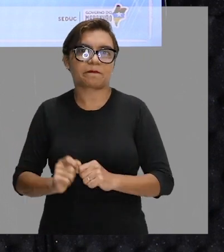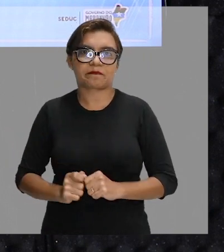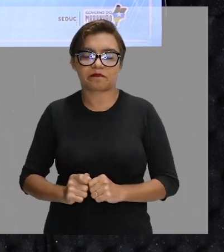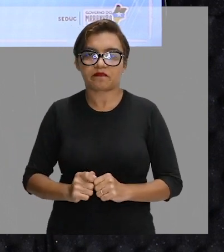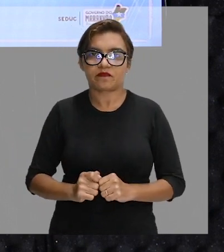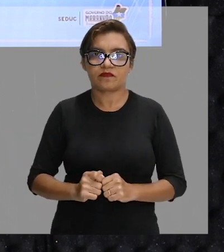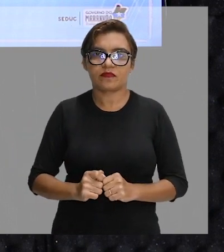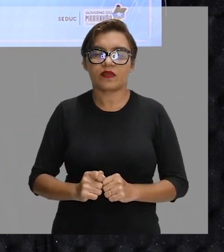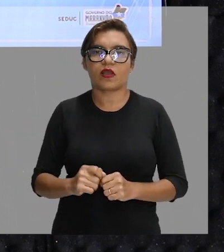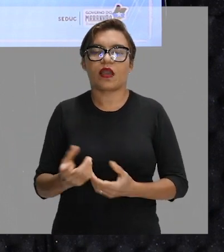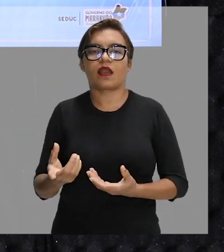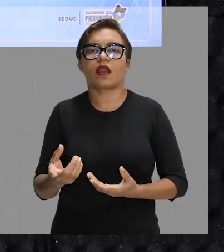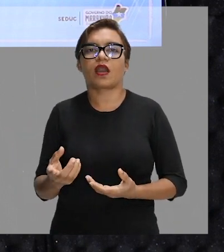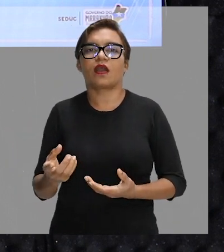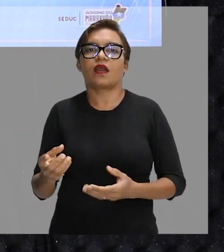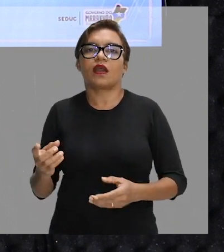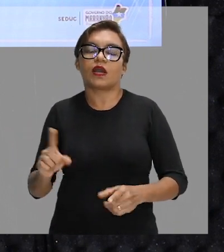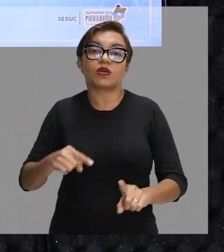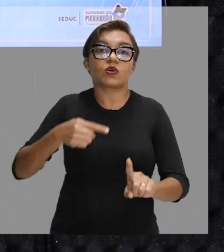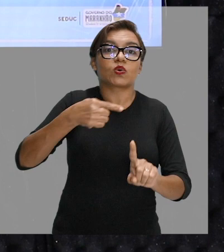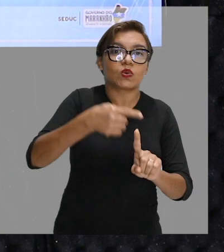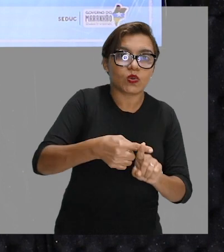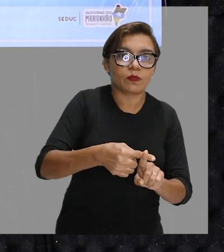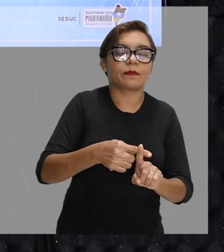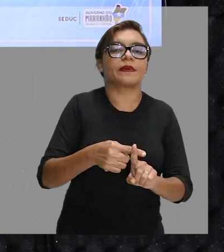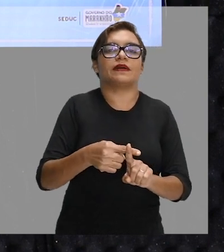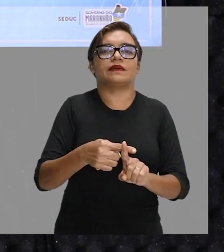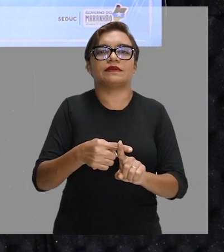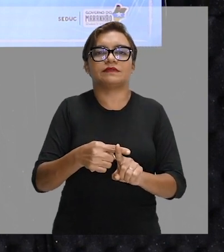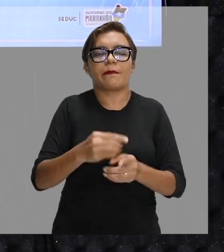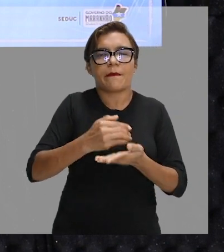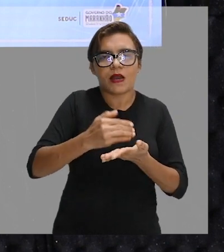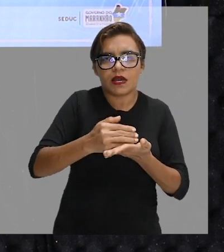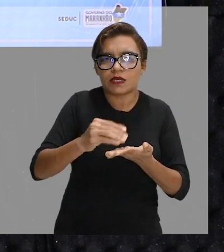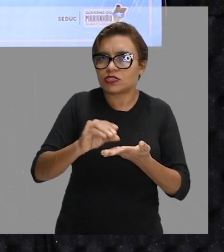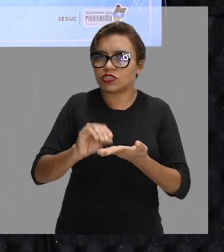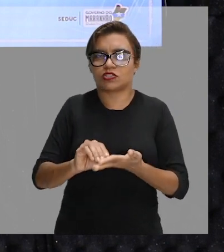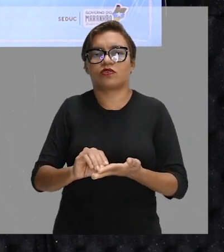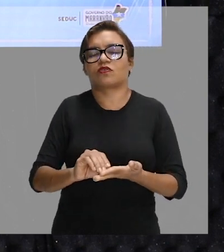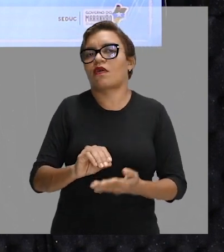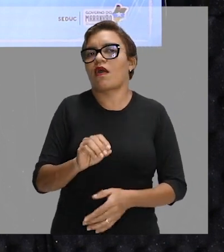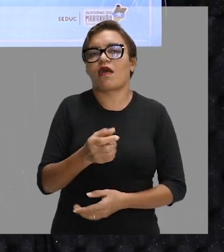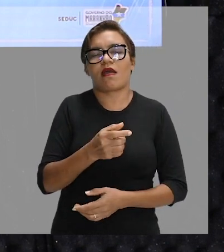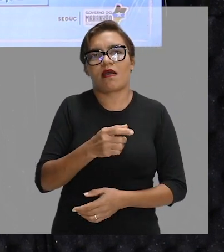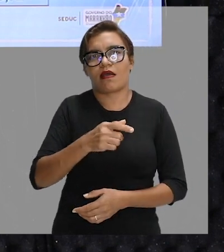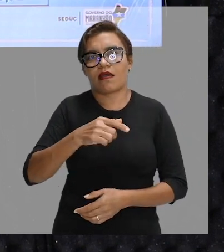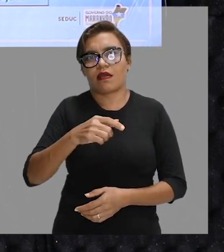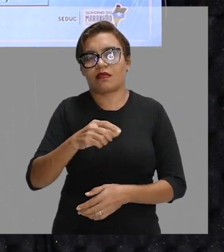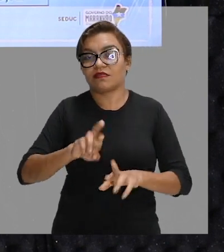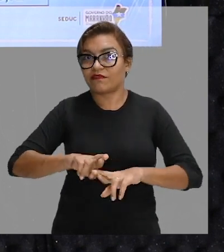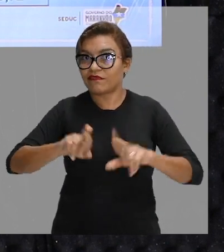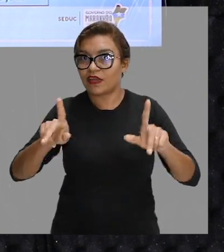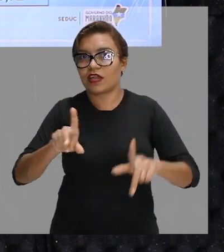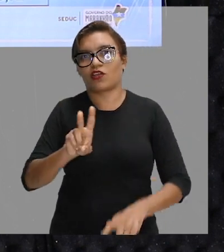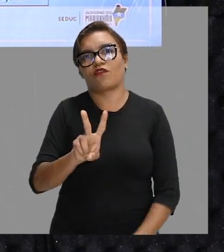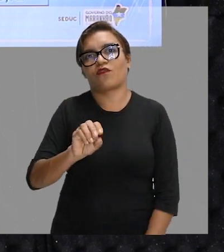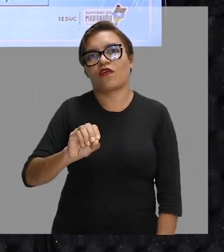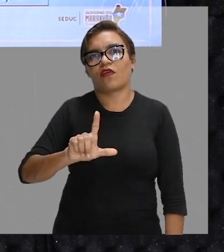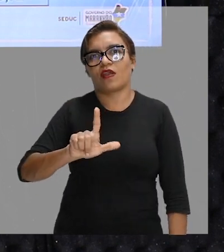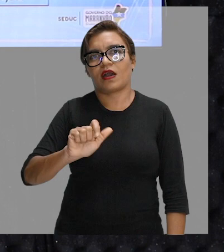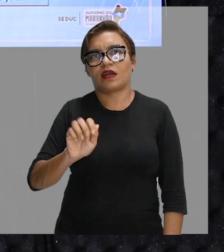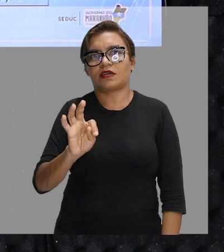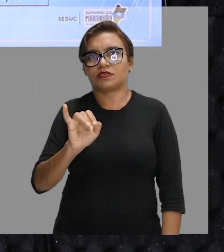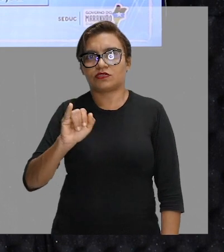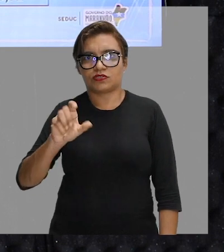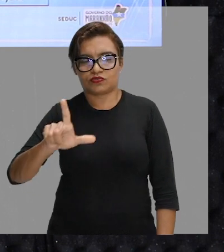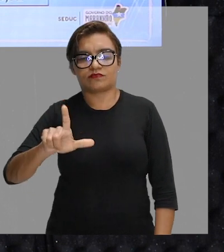justamente a adição de partículas de soluto não volátil a uma solução.